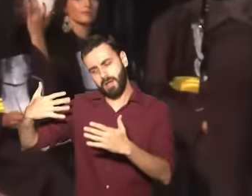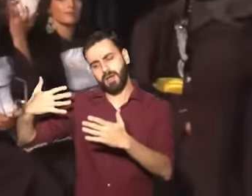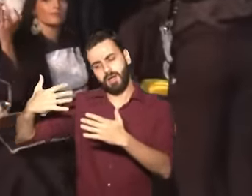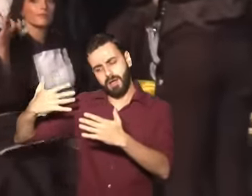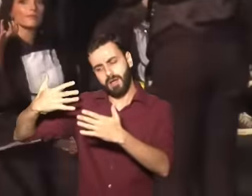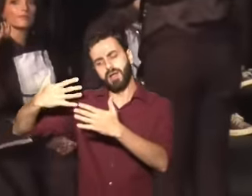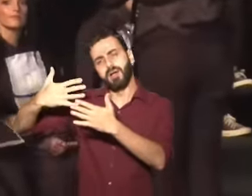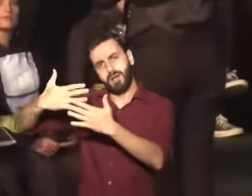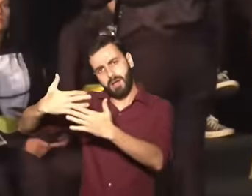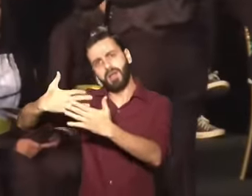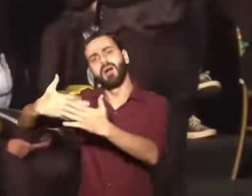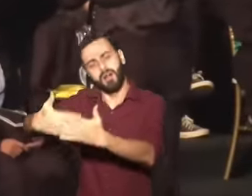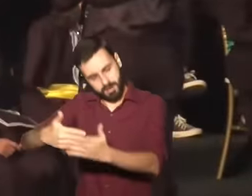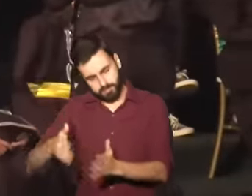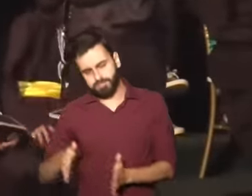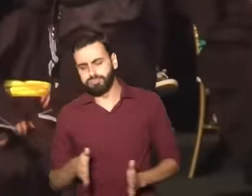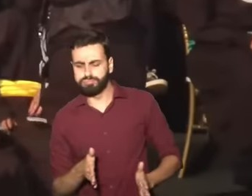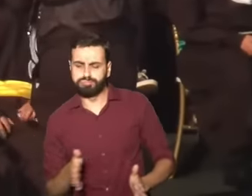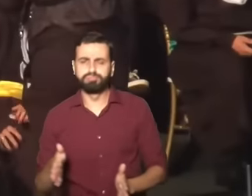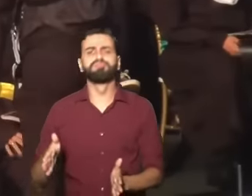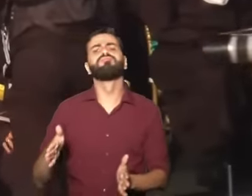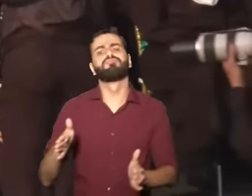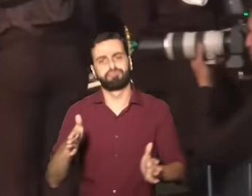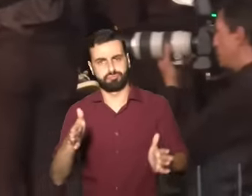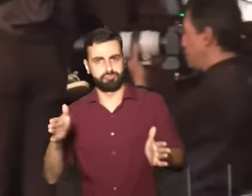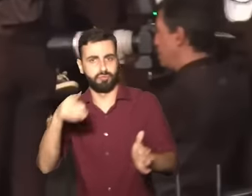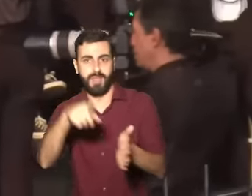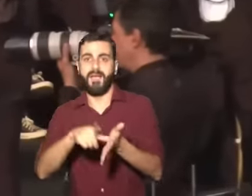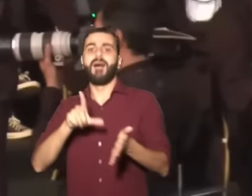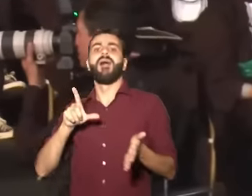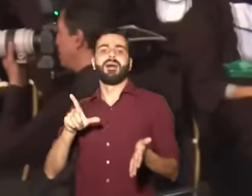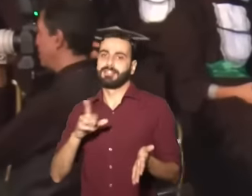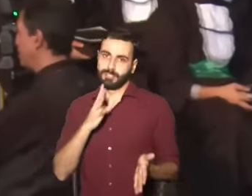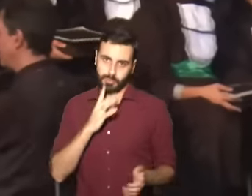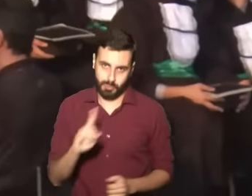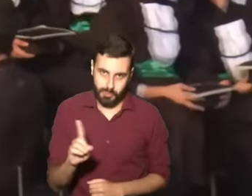Percorri milhas e milhas antes de